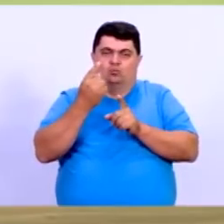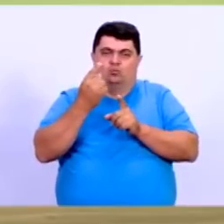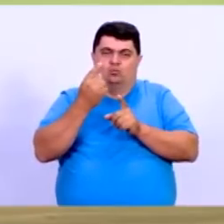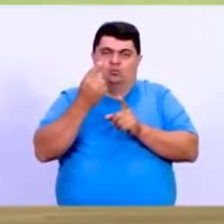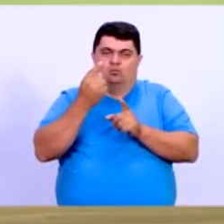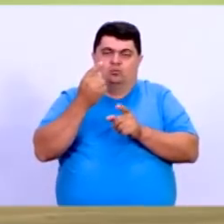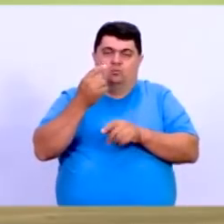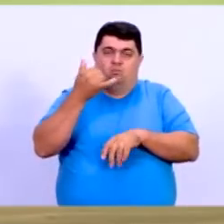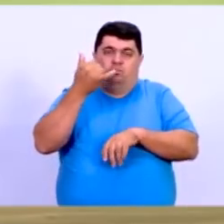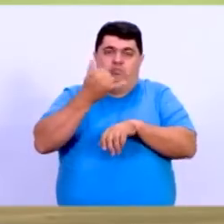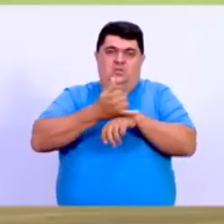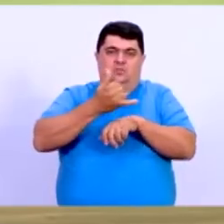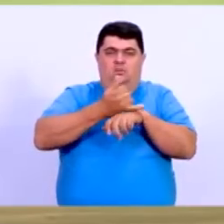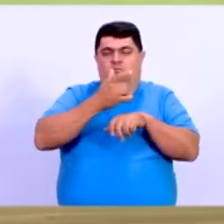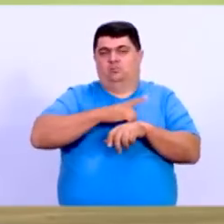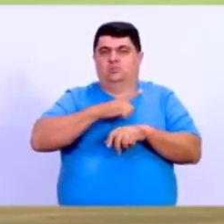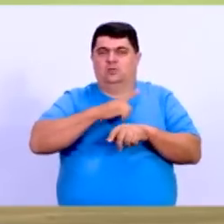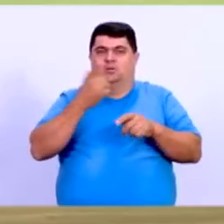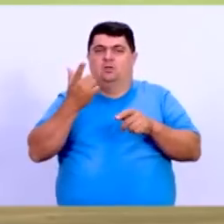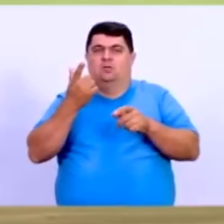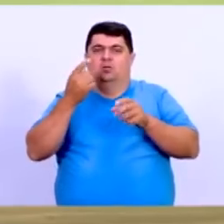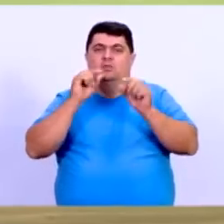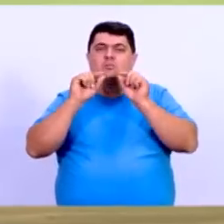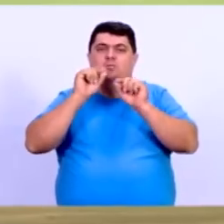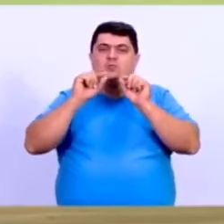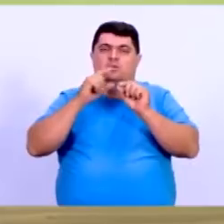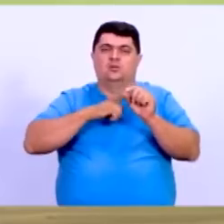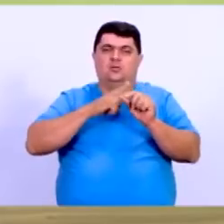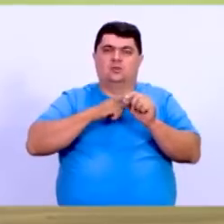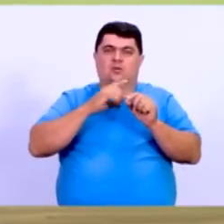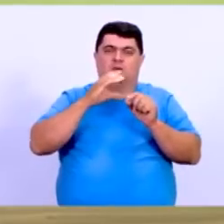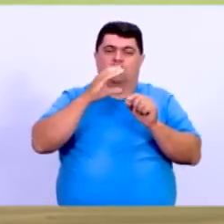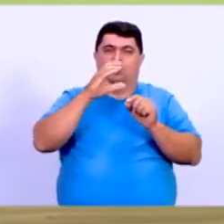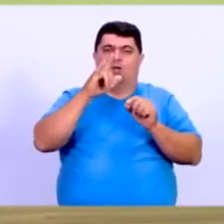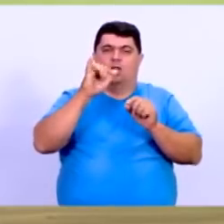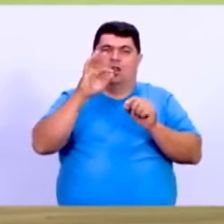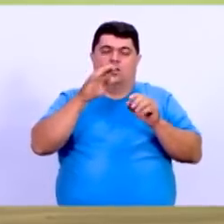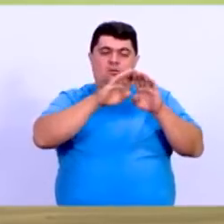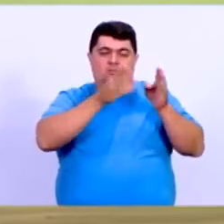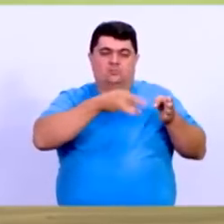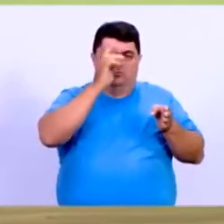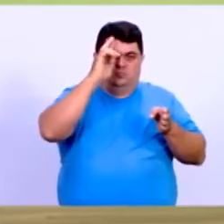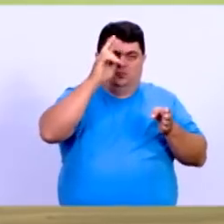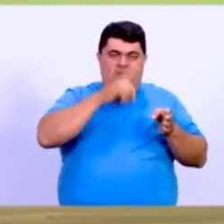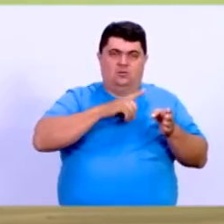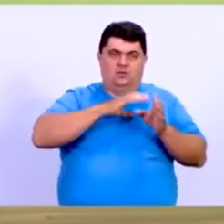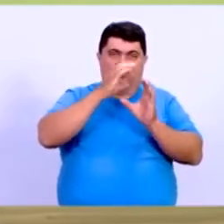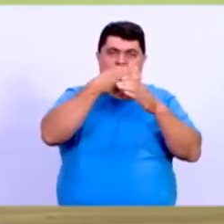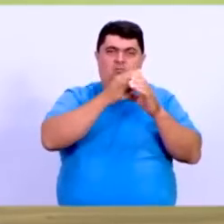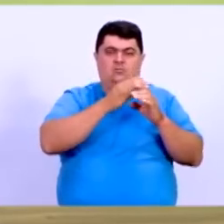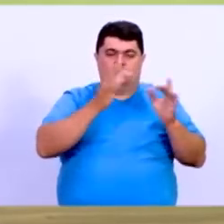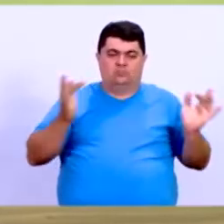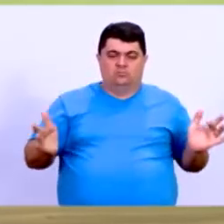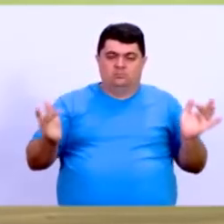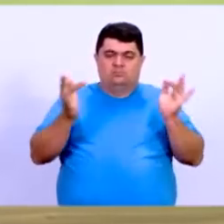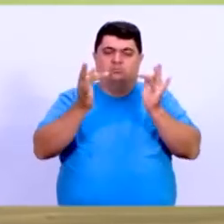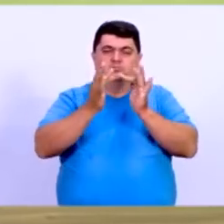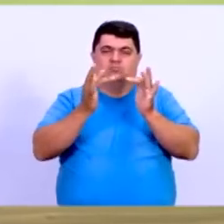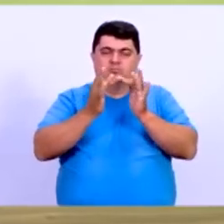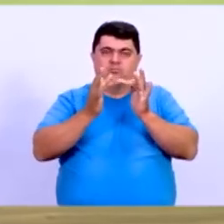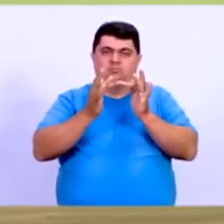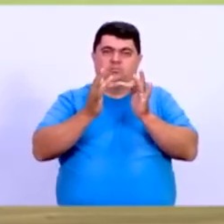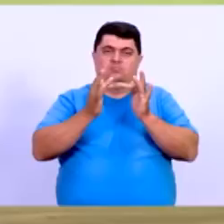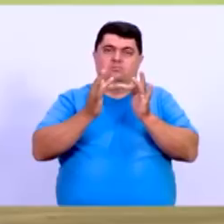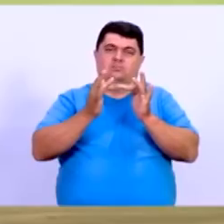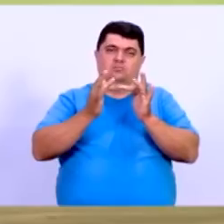tenho câmeras conectadas ao equipamento central, eu estou fazendo um cliente e servidor. Então eu tenho câmeras, o recurso da câmera está